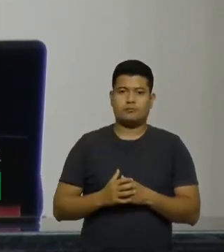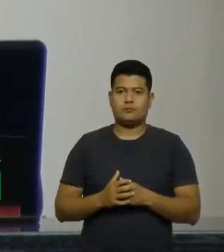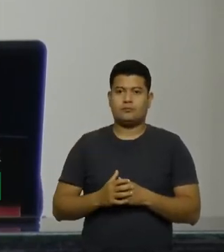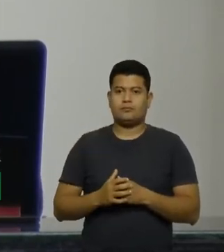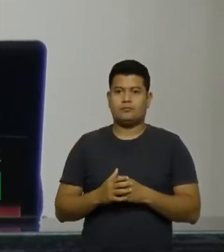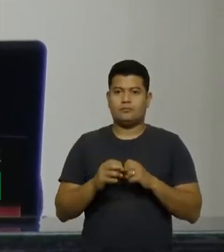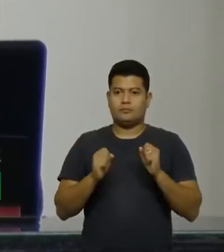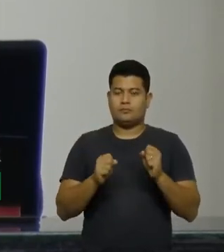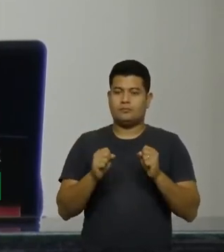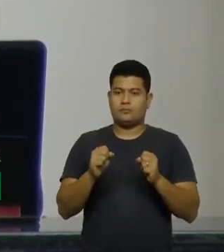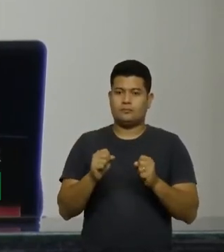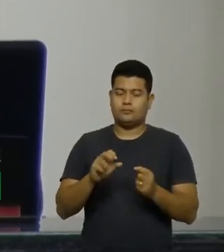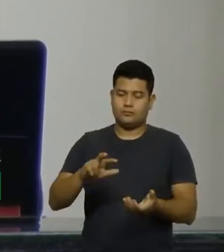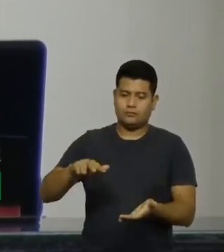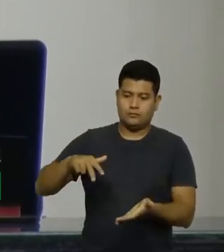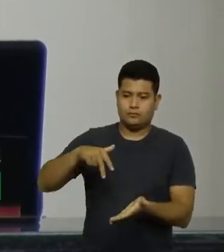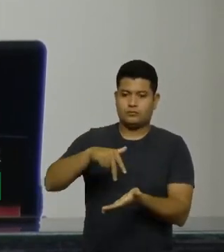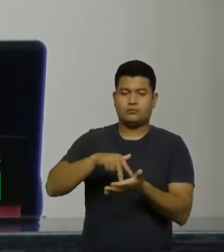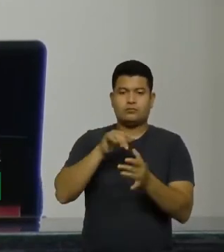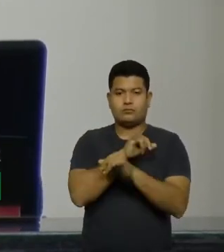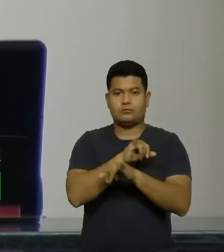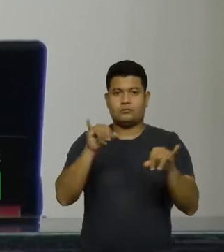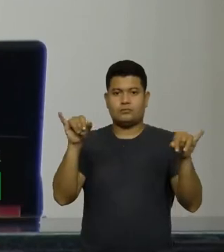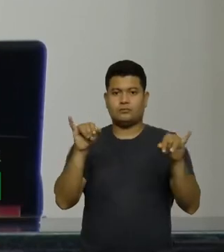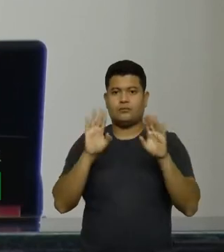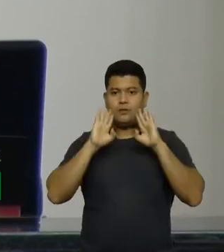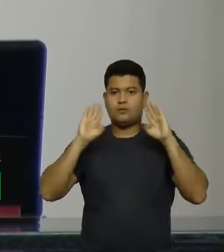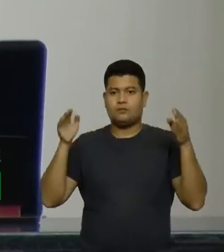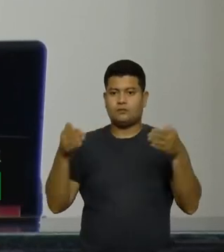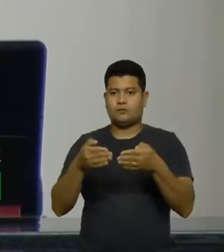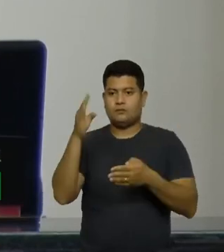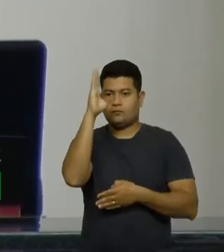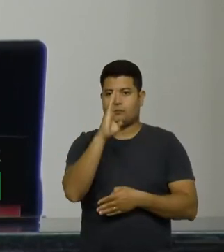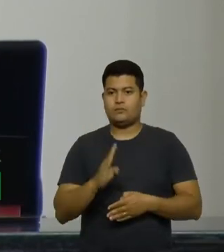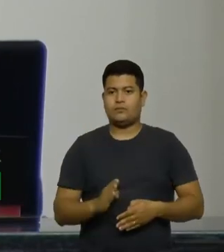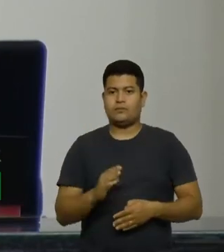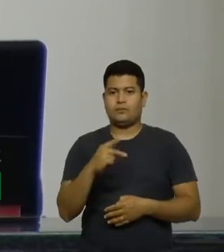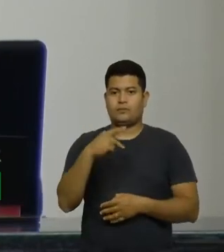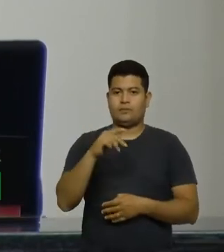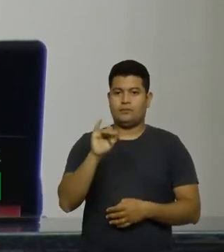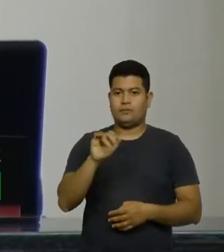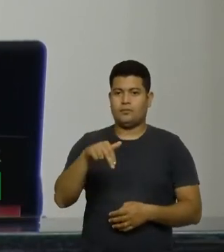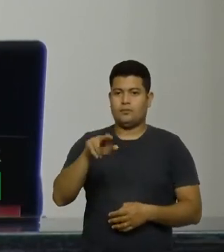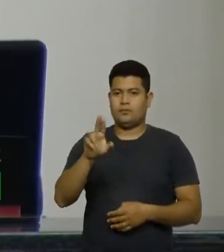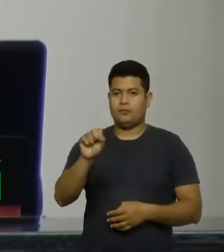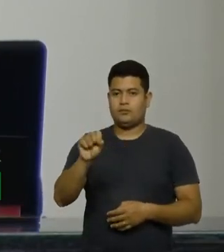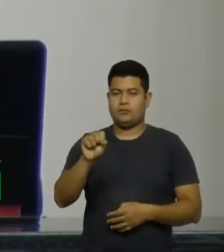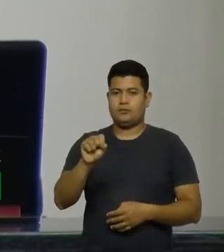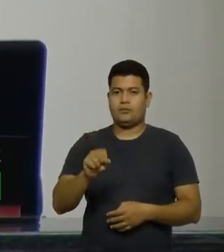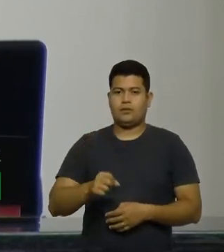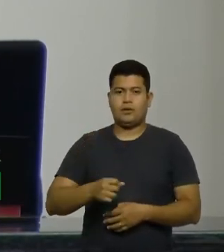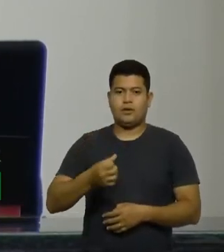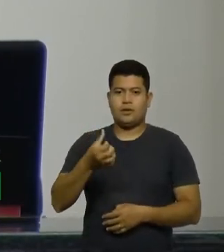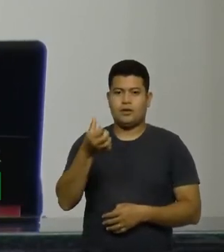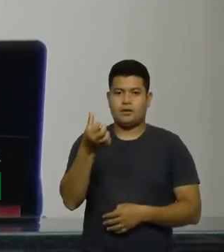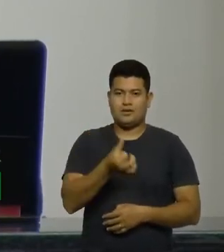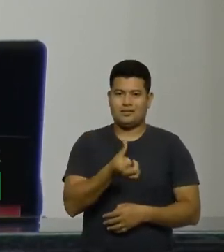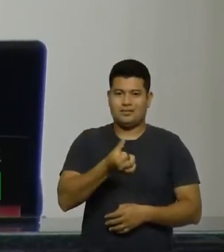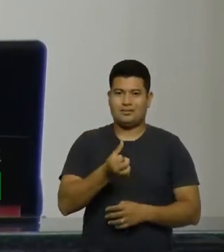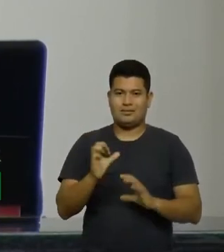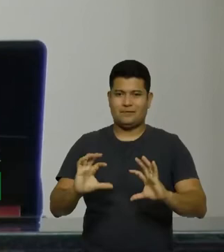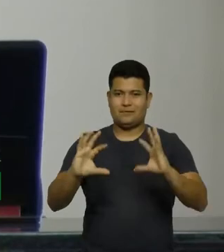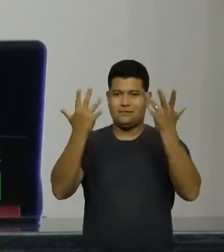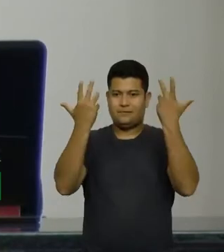faça uso da palavra para divulgar o Fórum Brasileiro do Pinos, a 6ª Festa Nacional